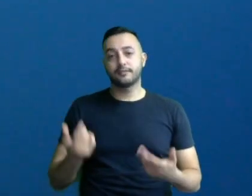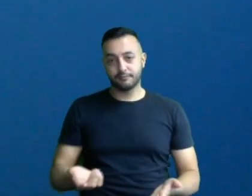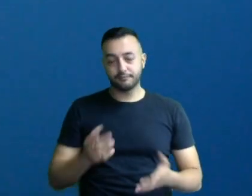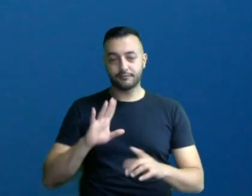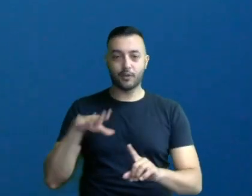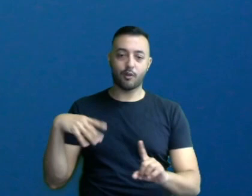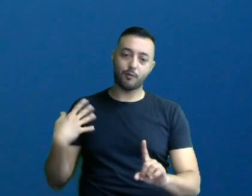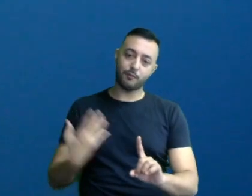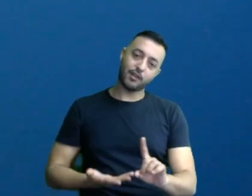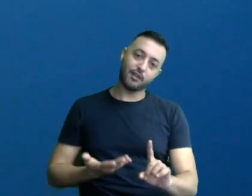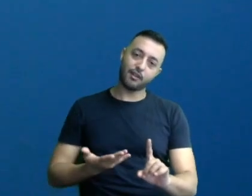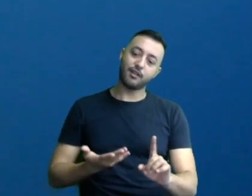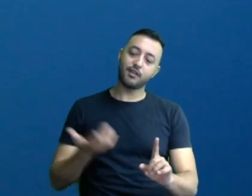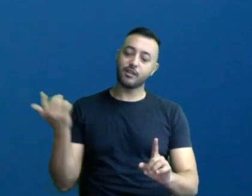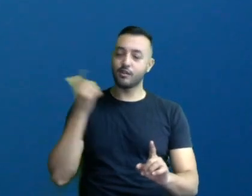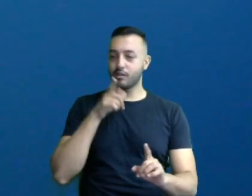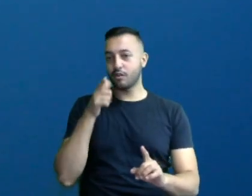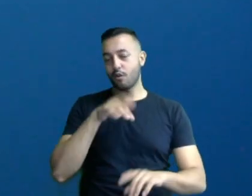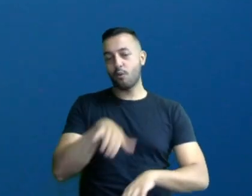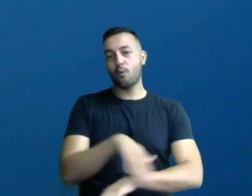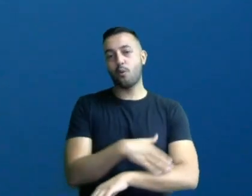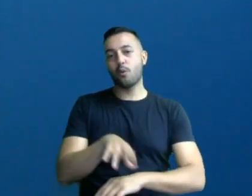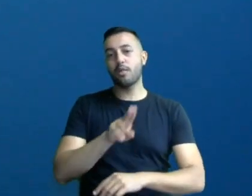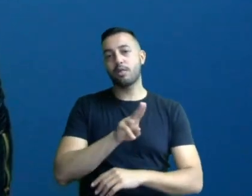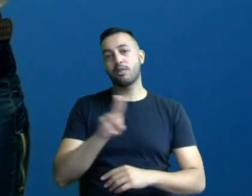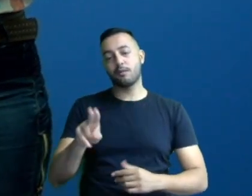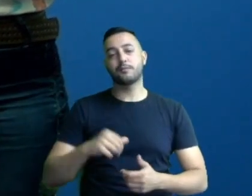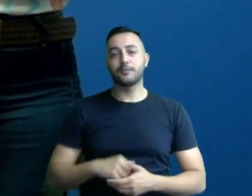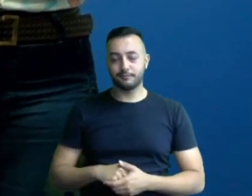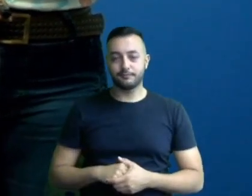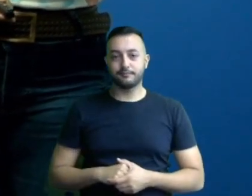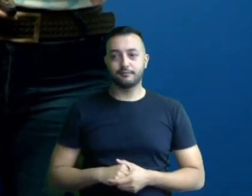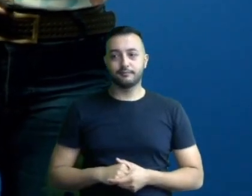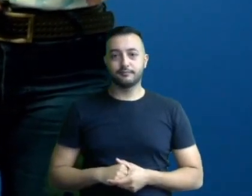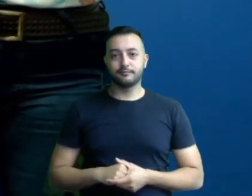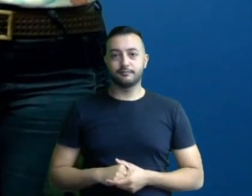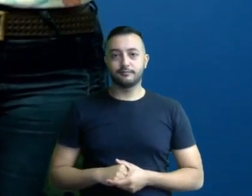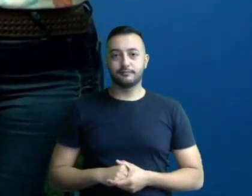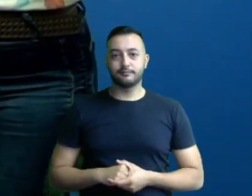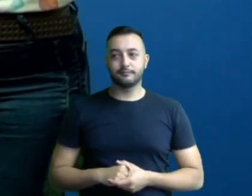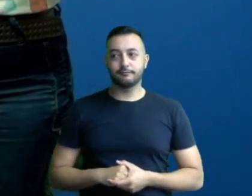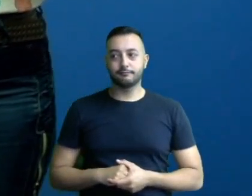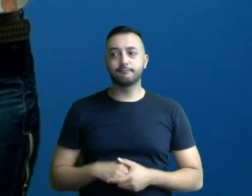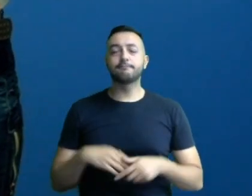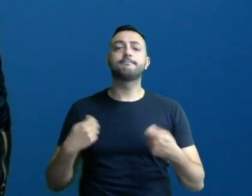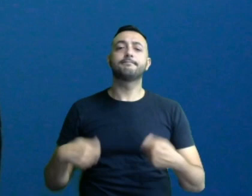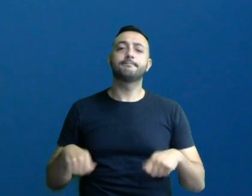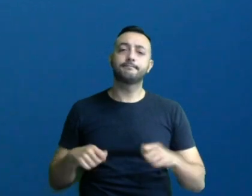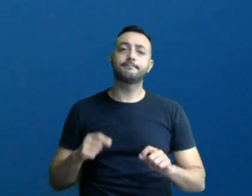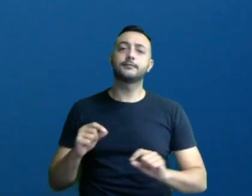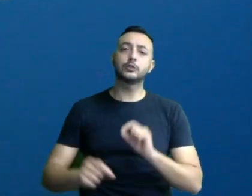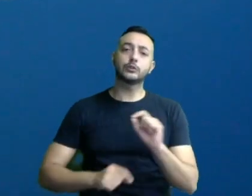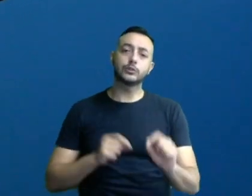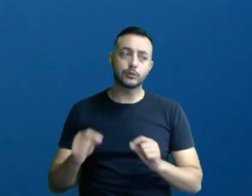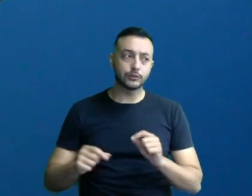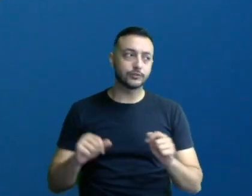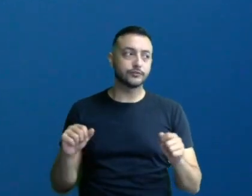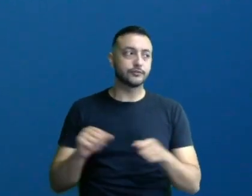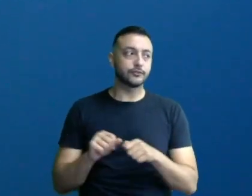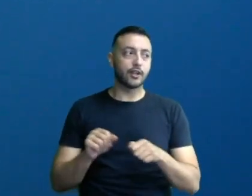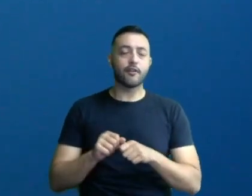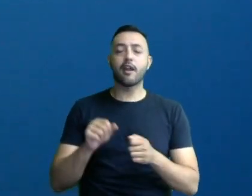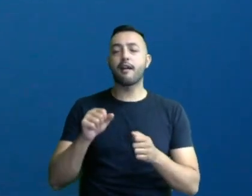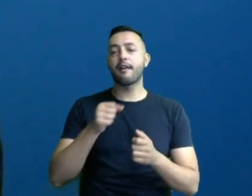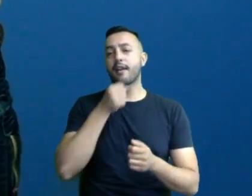foram homenageadas, que as ruas receberam esses nomes. O que é preciso para se reproduzir